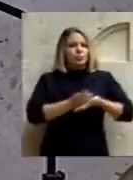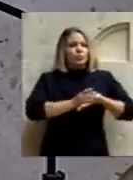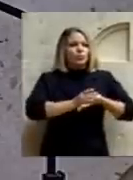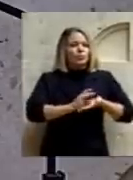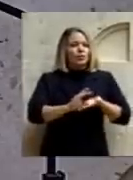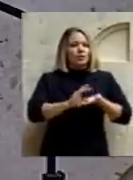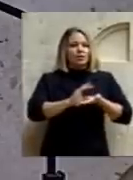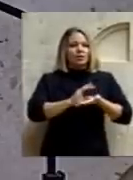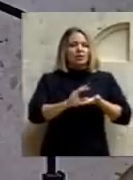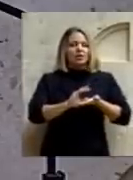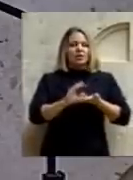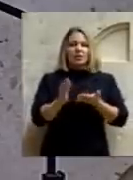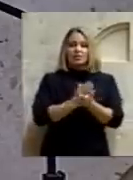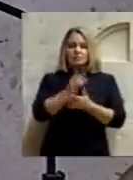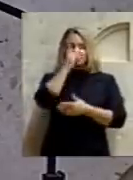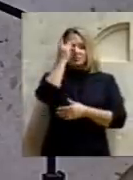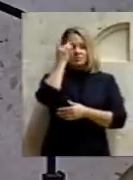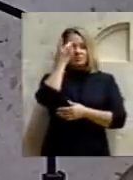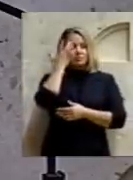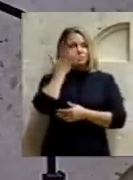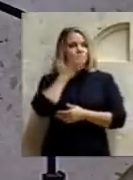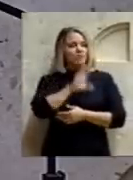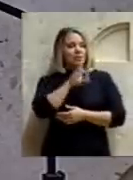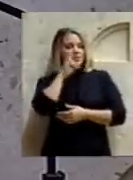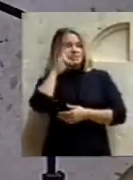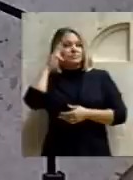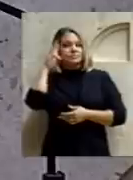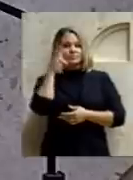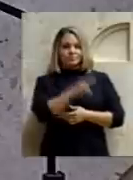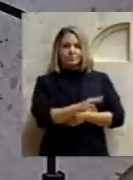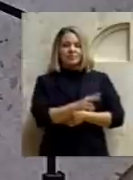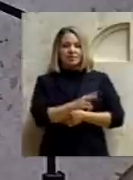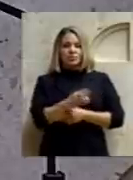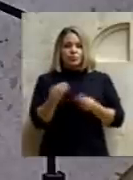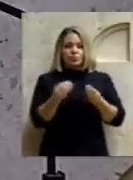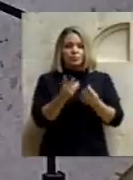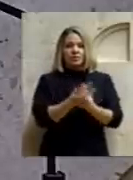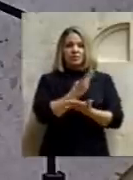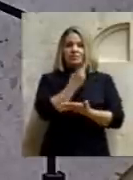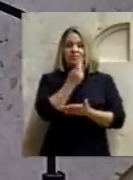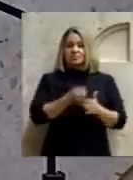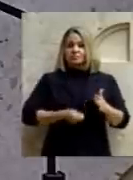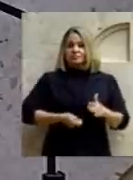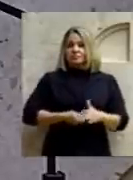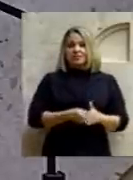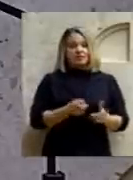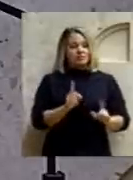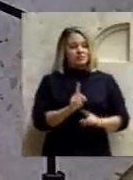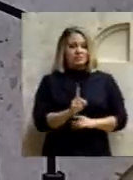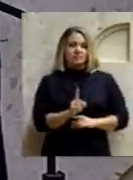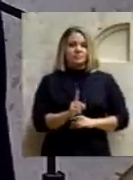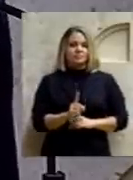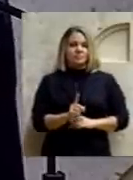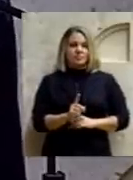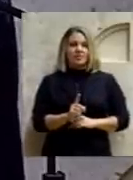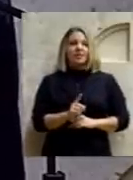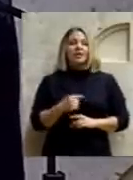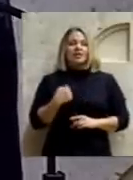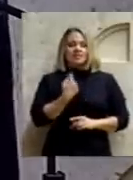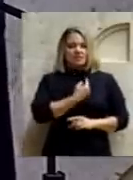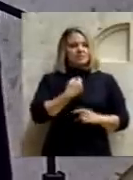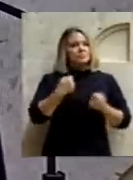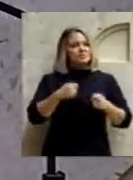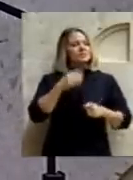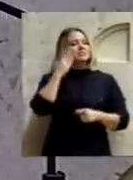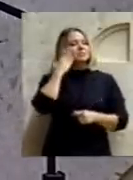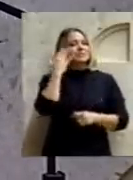valem aqueles que não querem ver o deslinde da causa. Não são, em